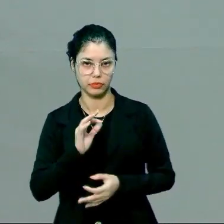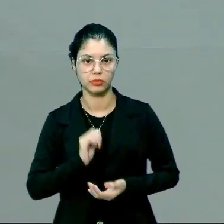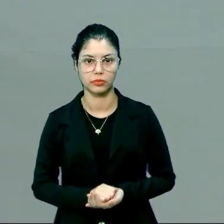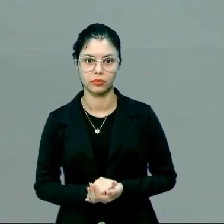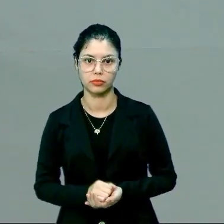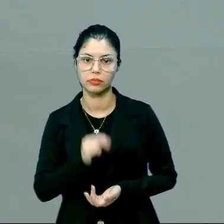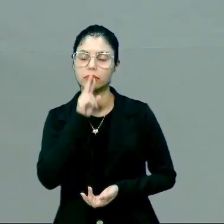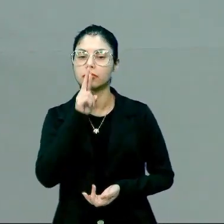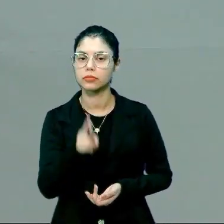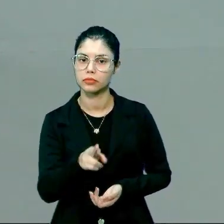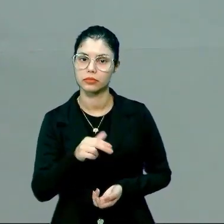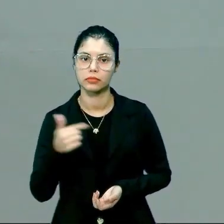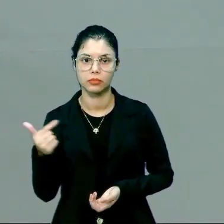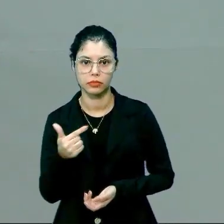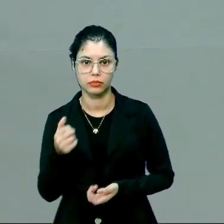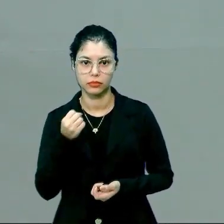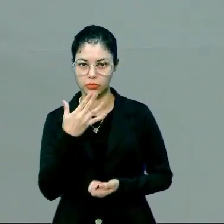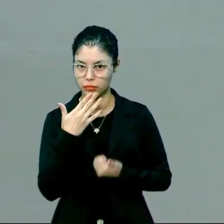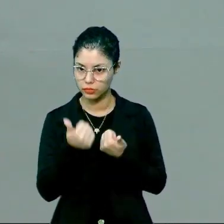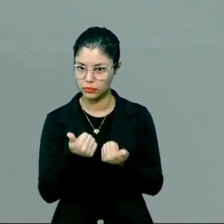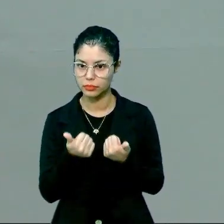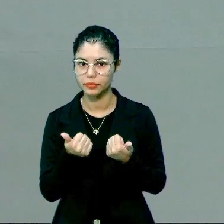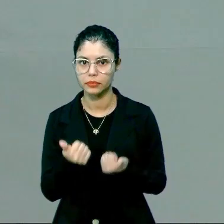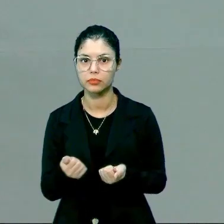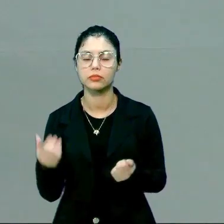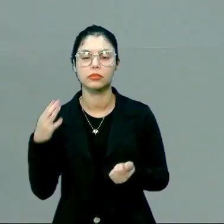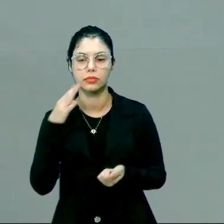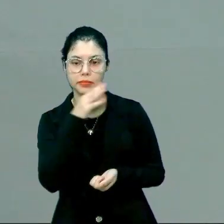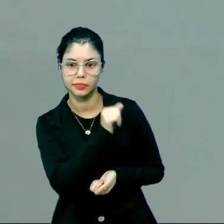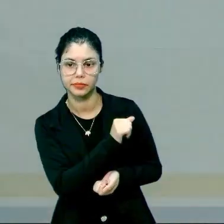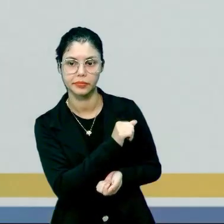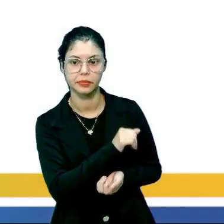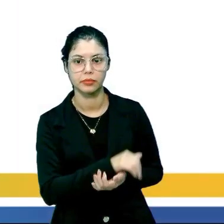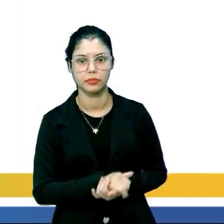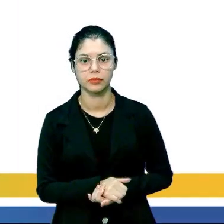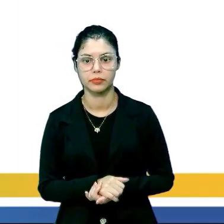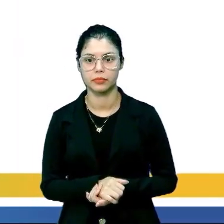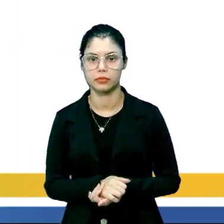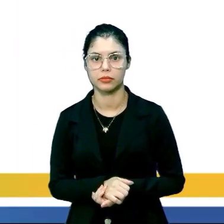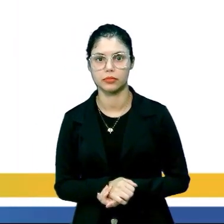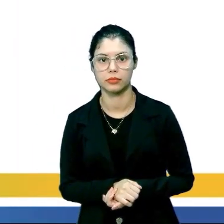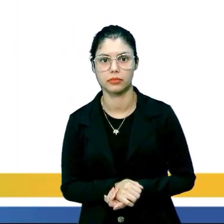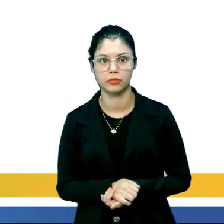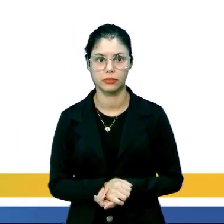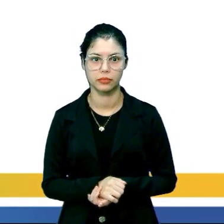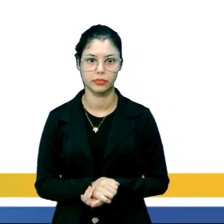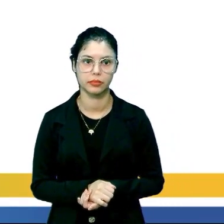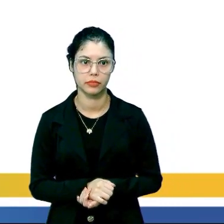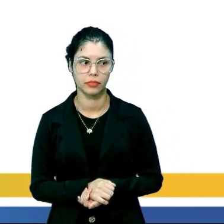Então, uma resposta secundária, para a produção mais rápida de anticorpos, tá certo?